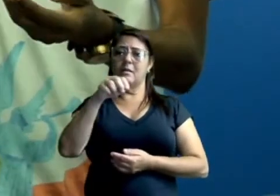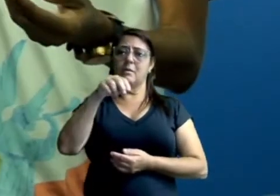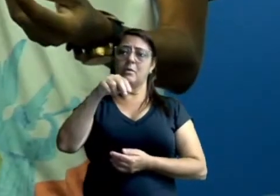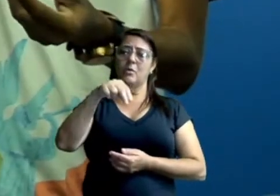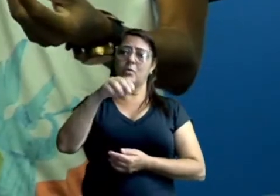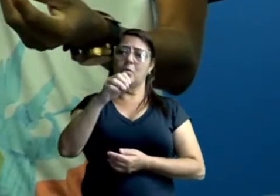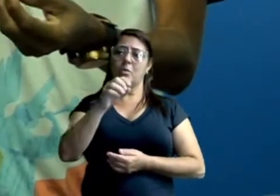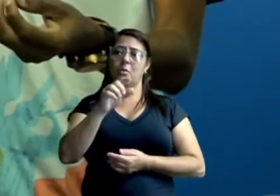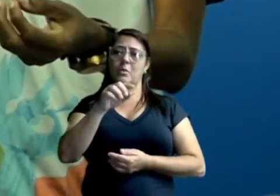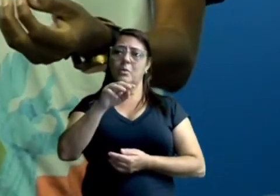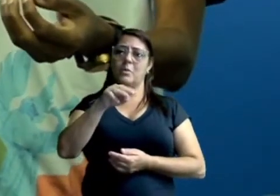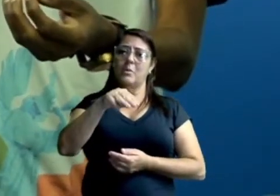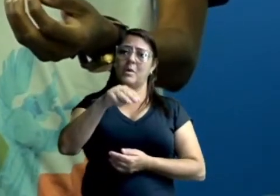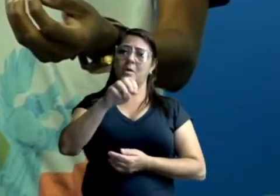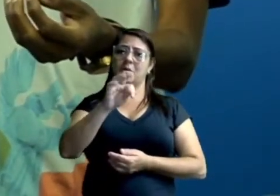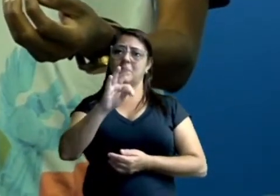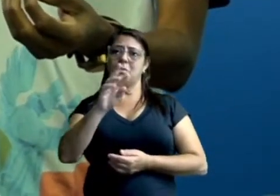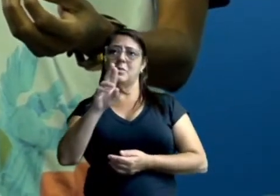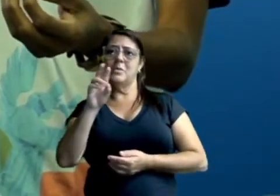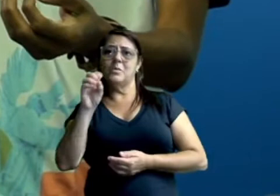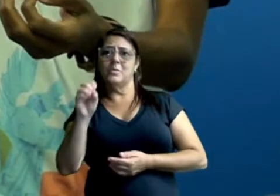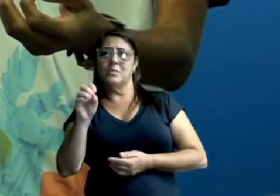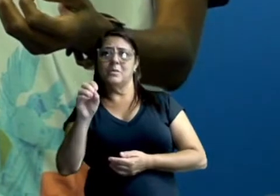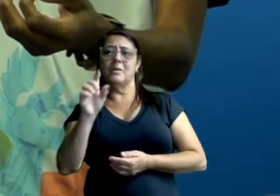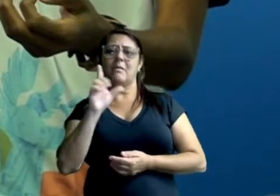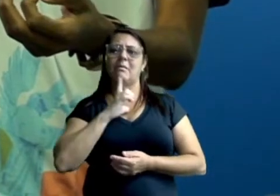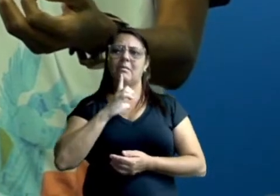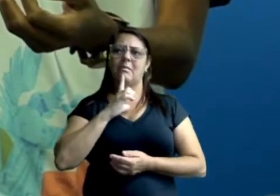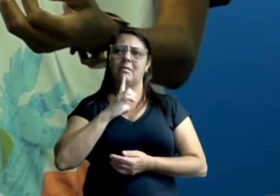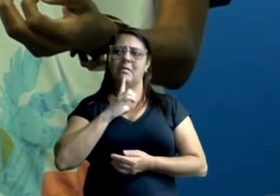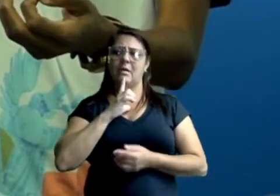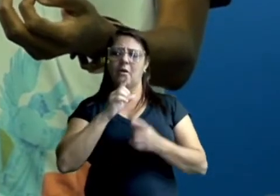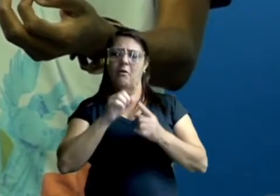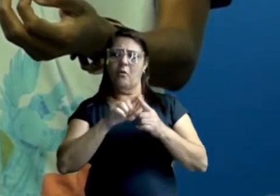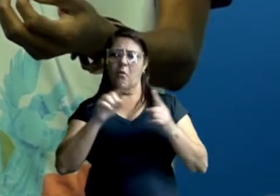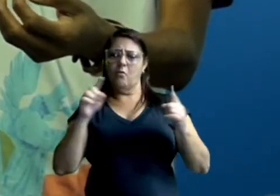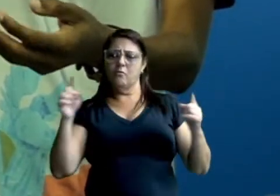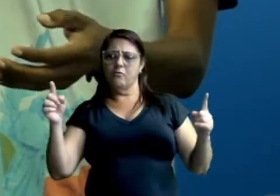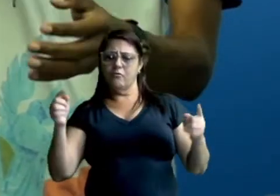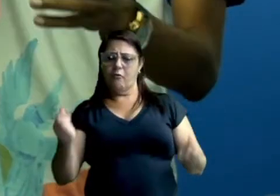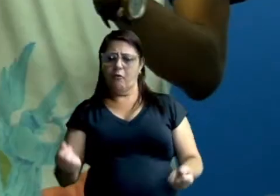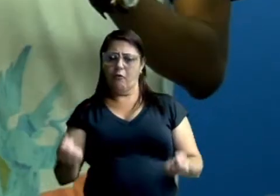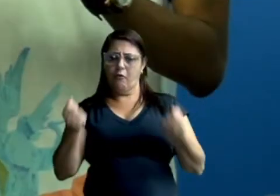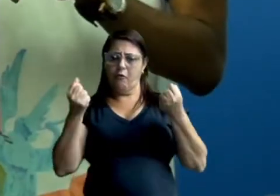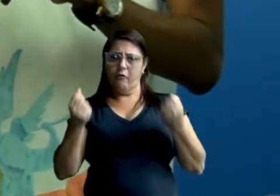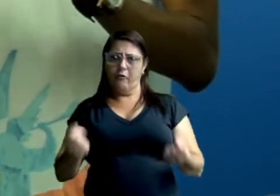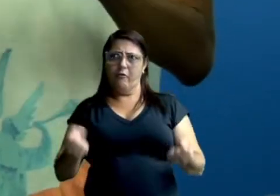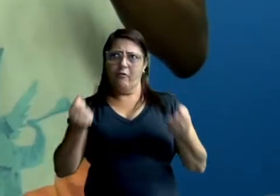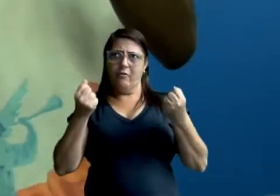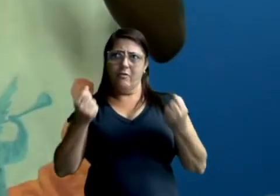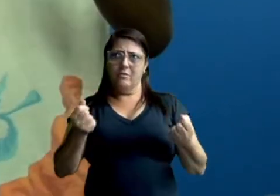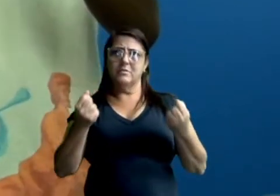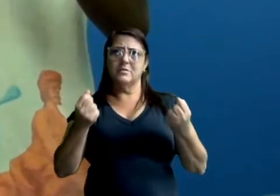colocar qualquer objeto aqui para erguer, ele vai me dizer quanto de força eu vou ter que